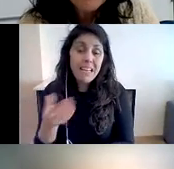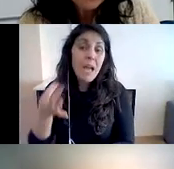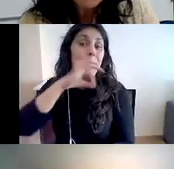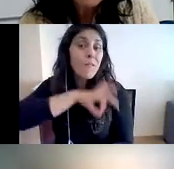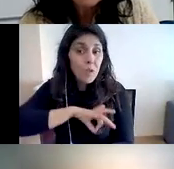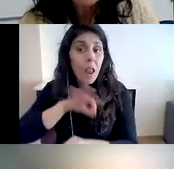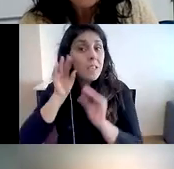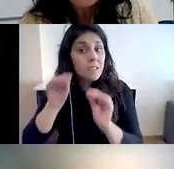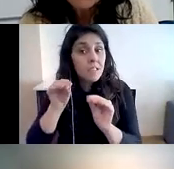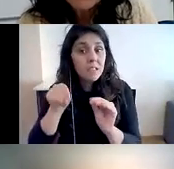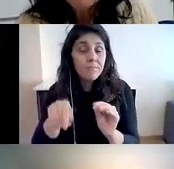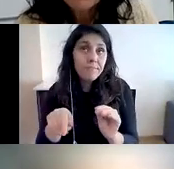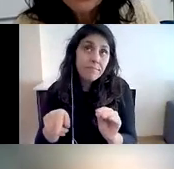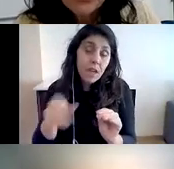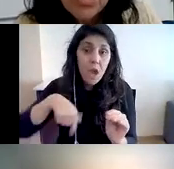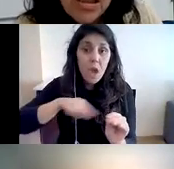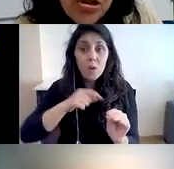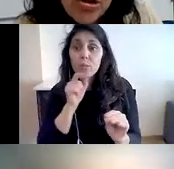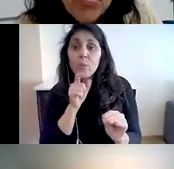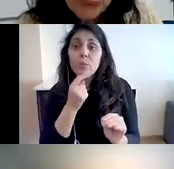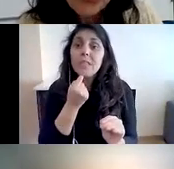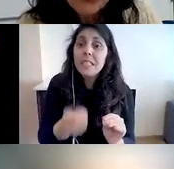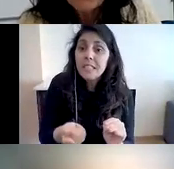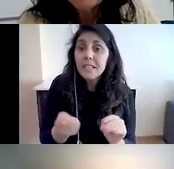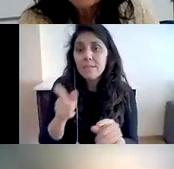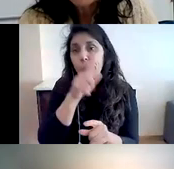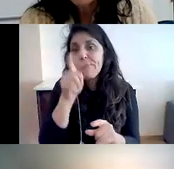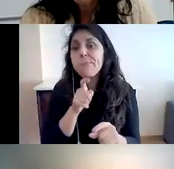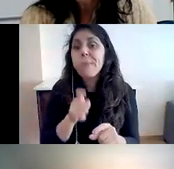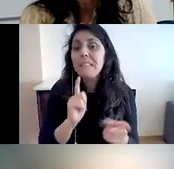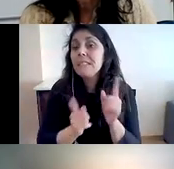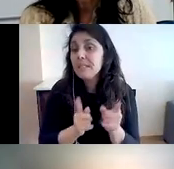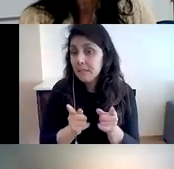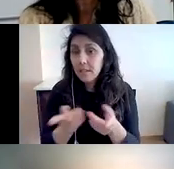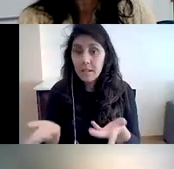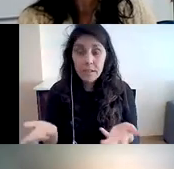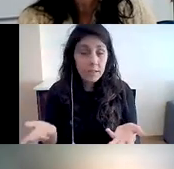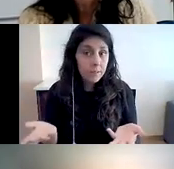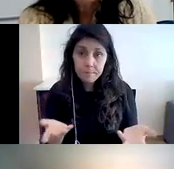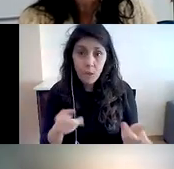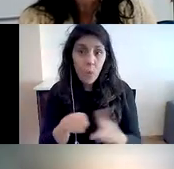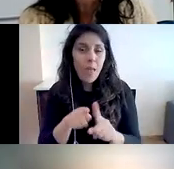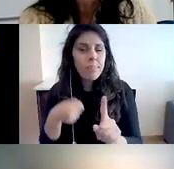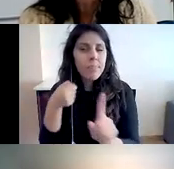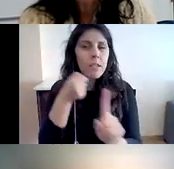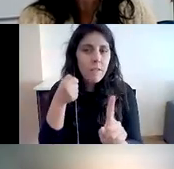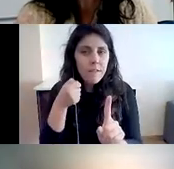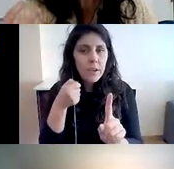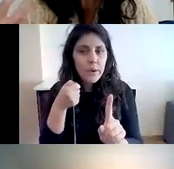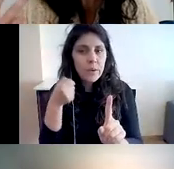profissional, nós diríamos que dos principais questionamentos teriam a ver com o desafio, com